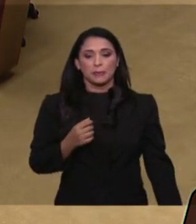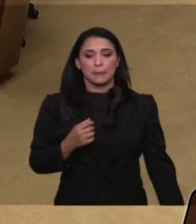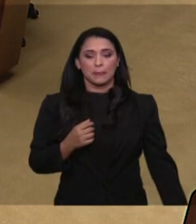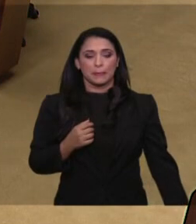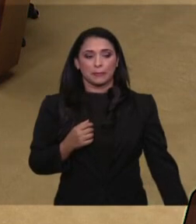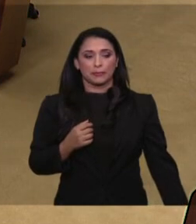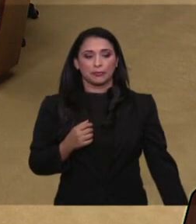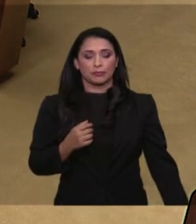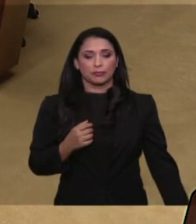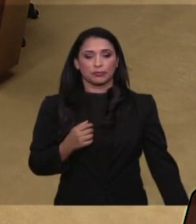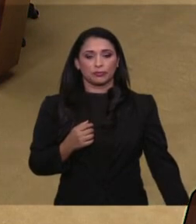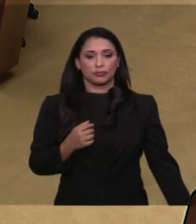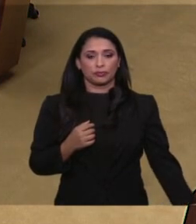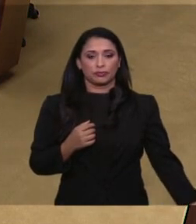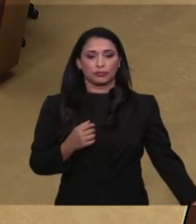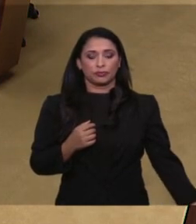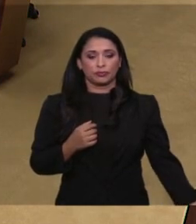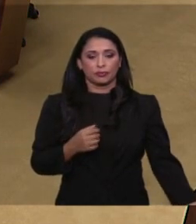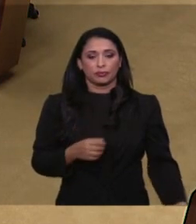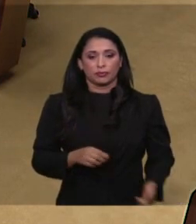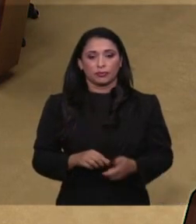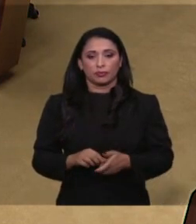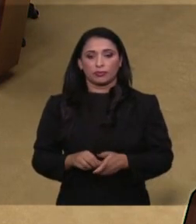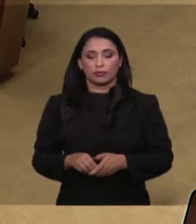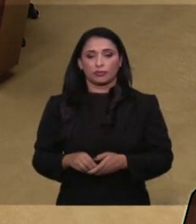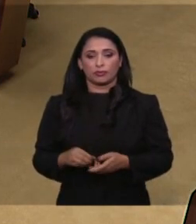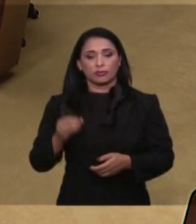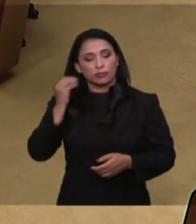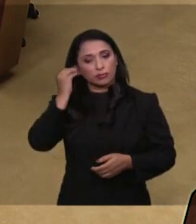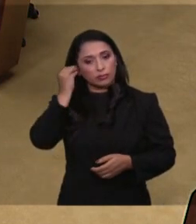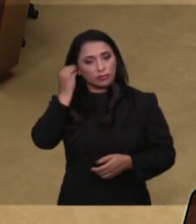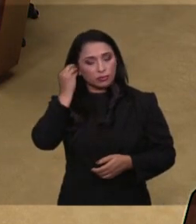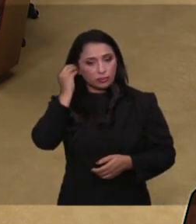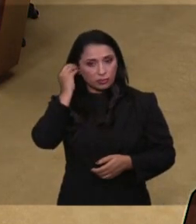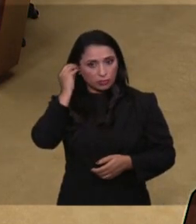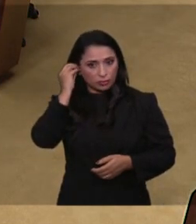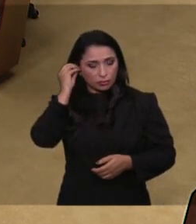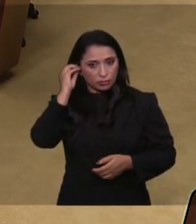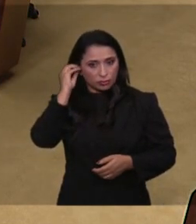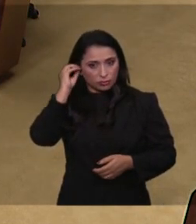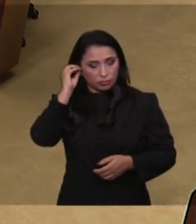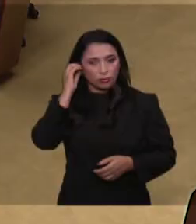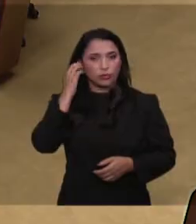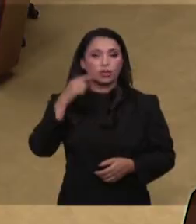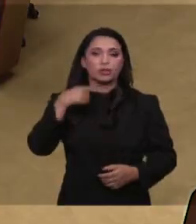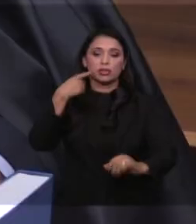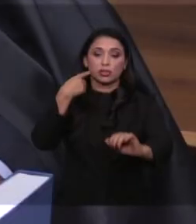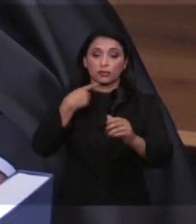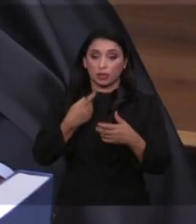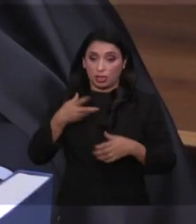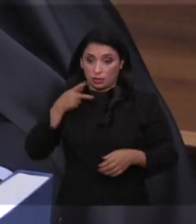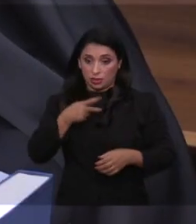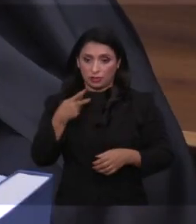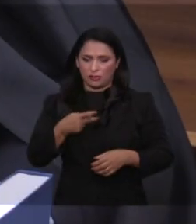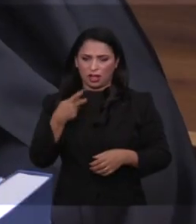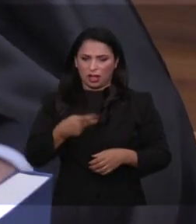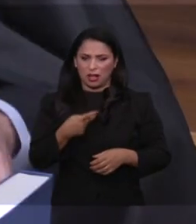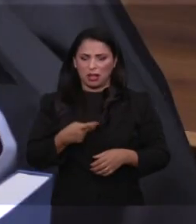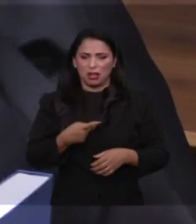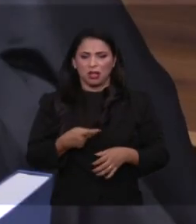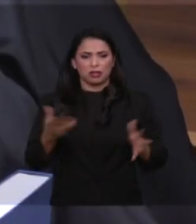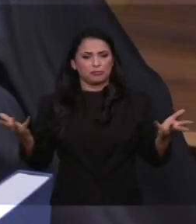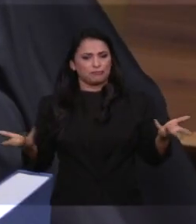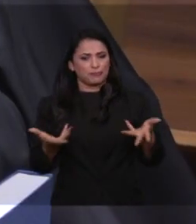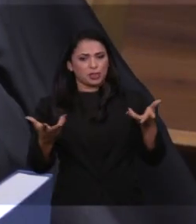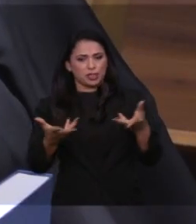vice-procuradora-geral, as advogadas e advogados, especialmente aqueles que sustentaram todos de maneira muito elegante